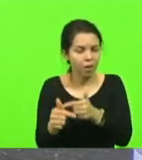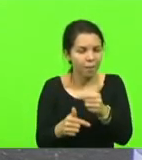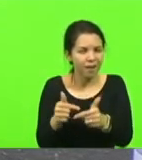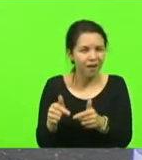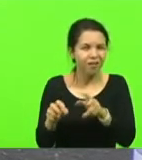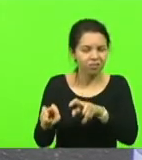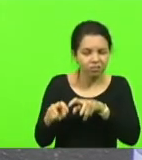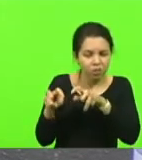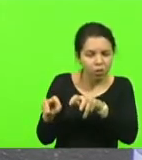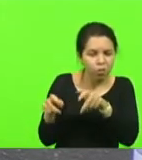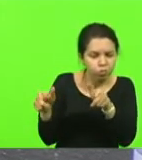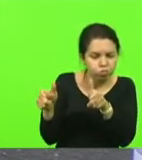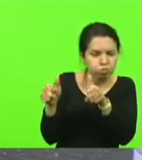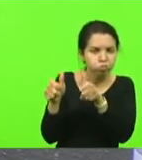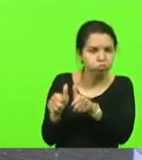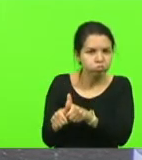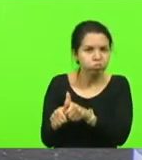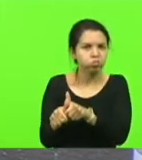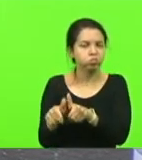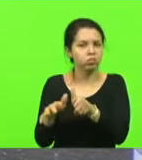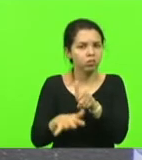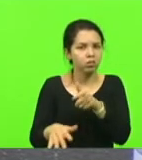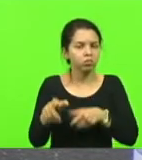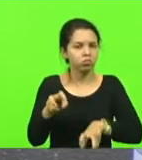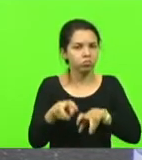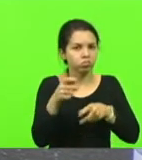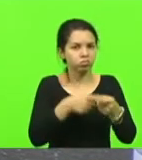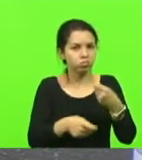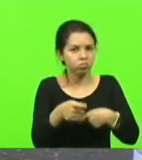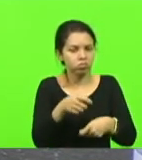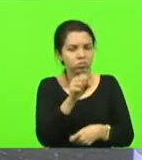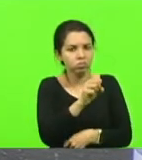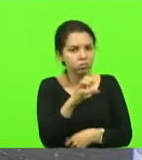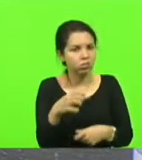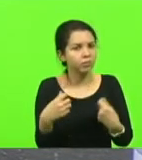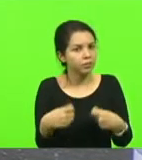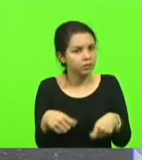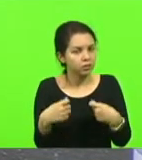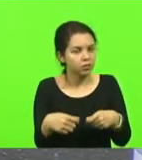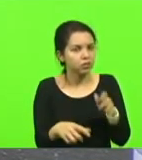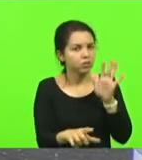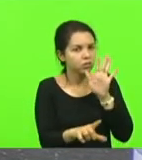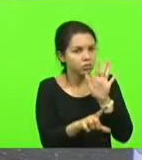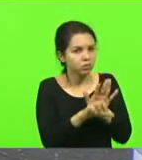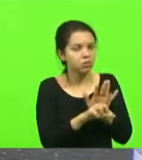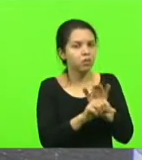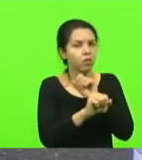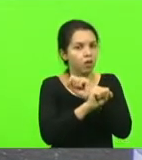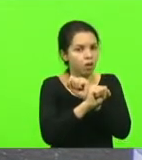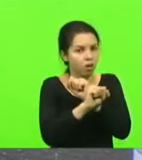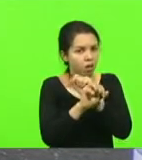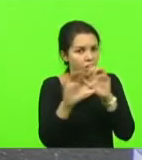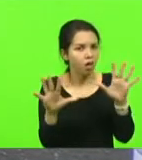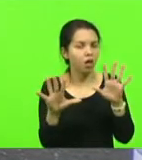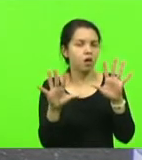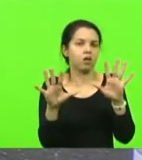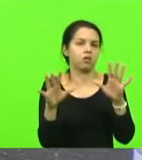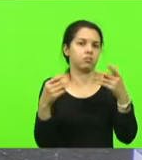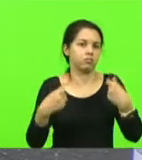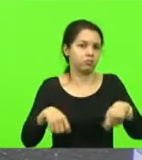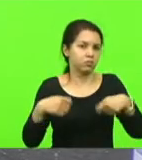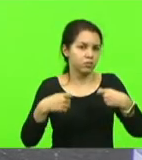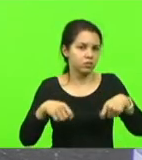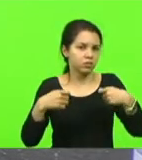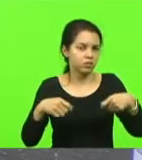o agronegócio de Santa Catarina tenha uma legislação clara, transparente,